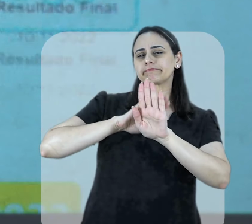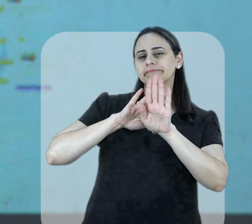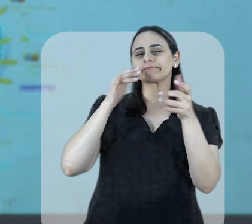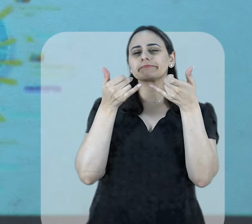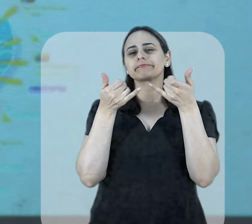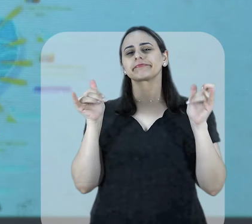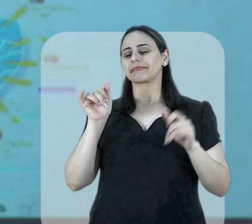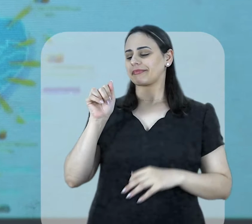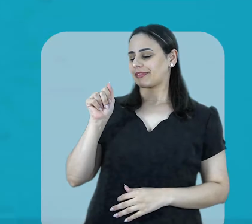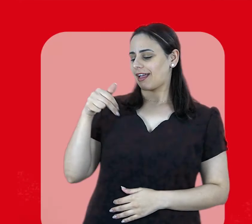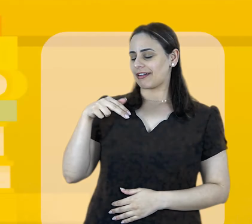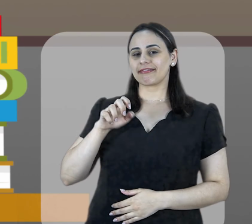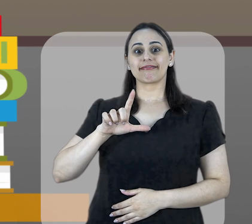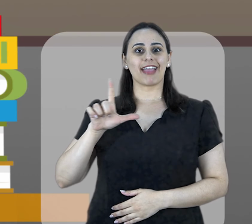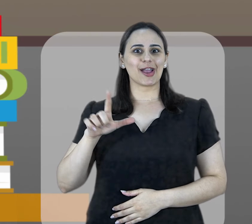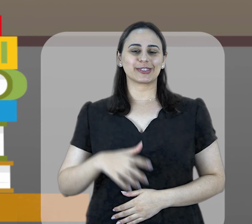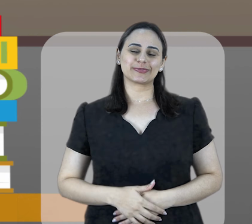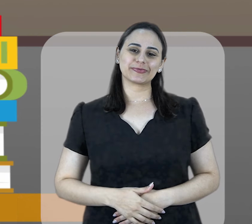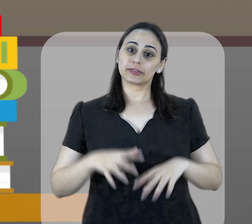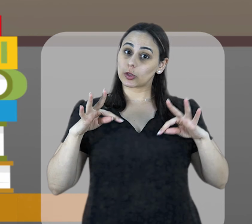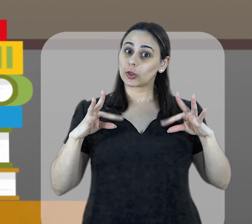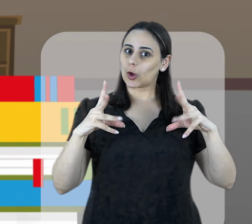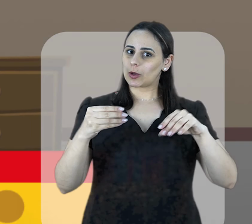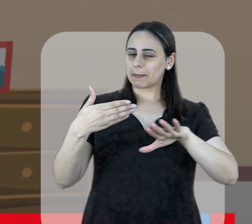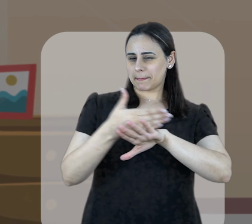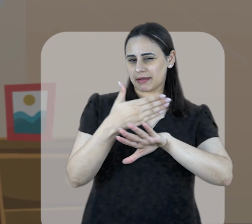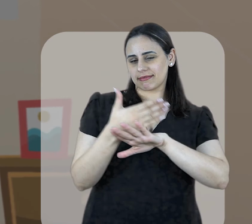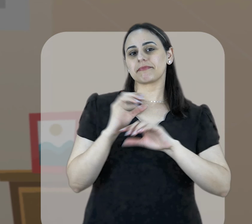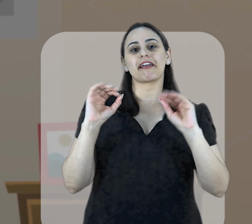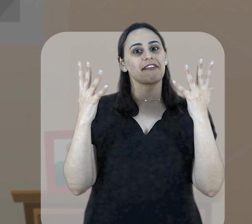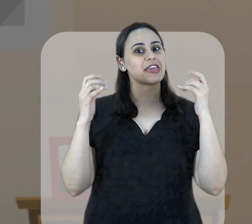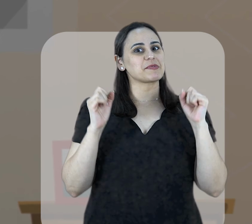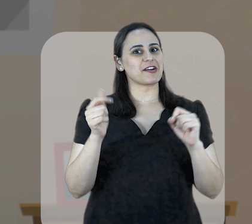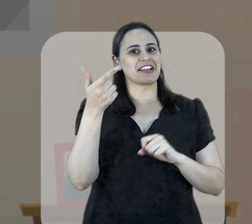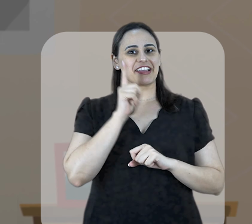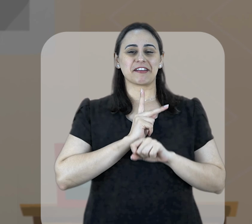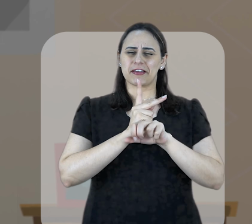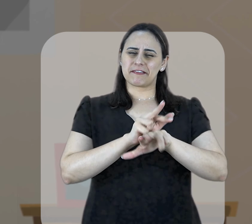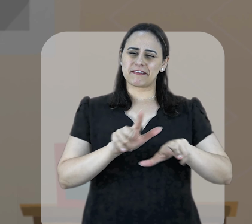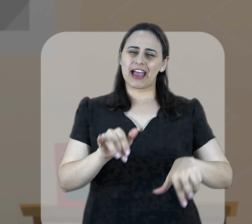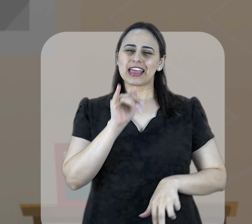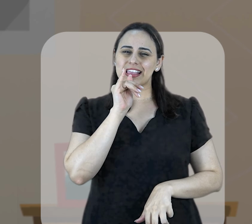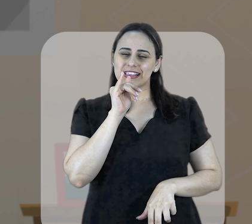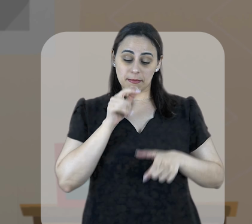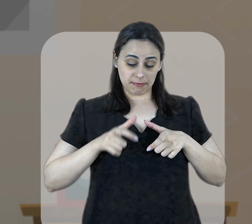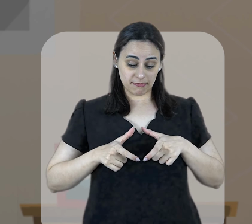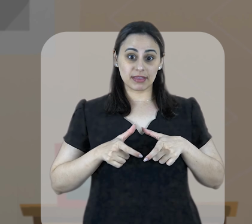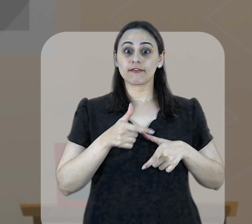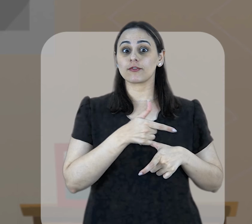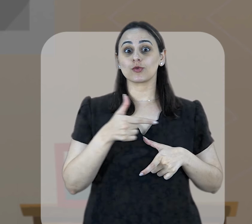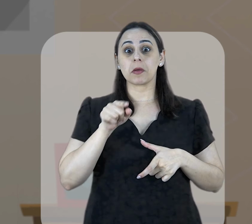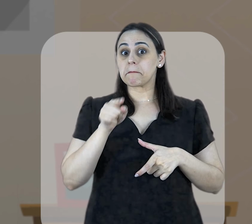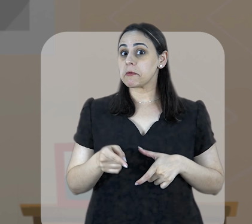de Energia Elétrica, ANEEL. Os participantes do evento concorrem a prêmios, tais como 22 mil